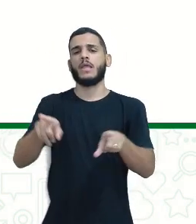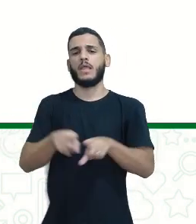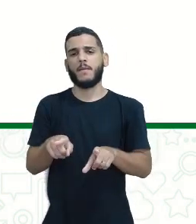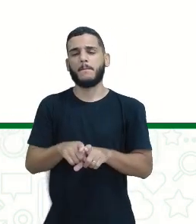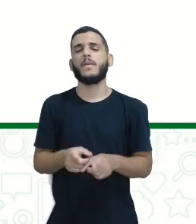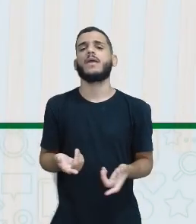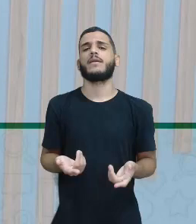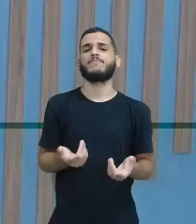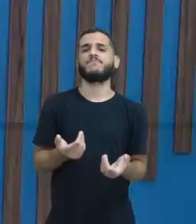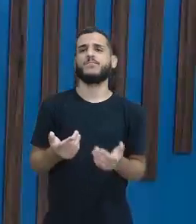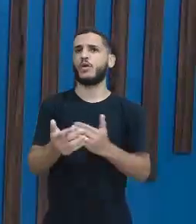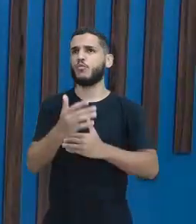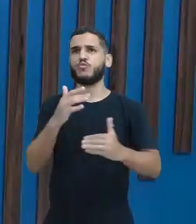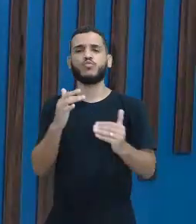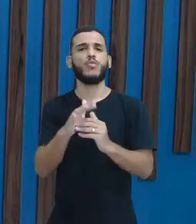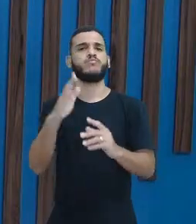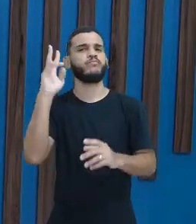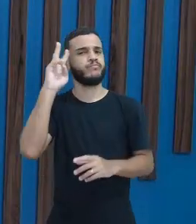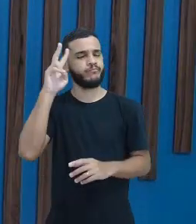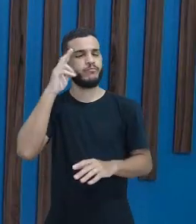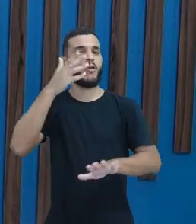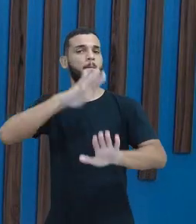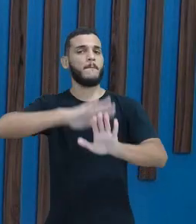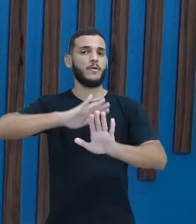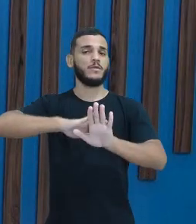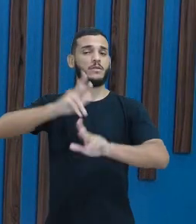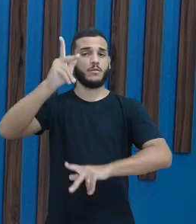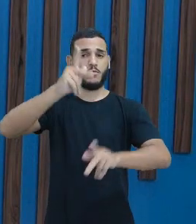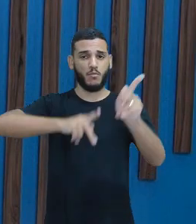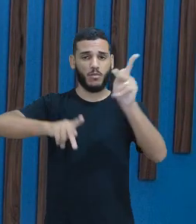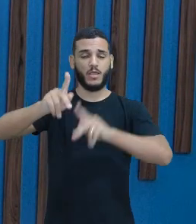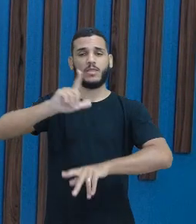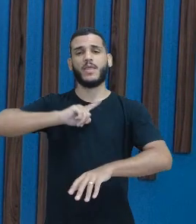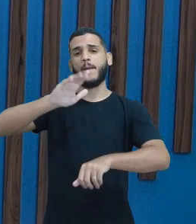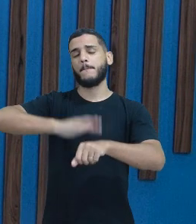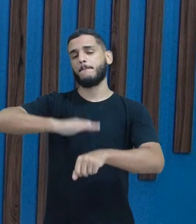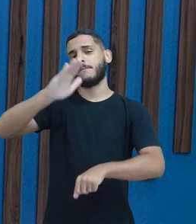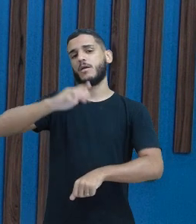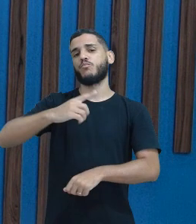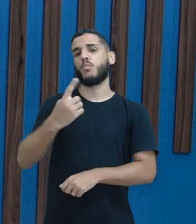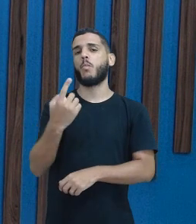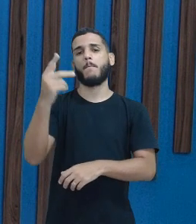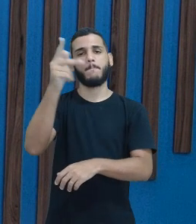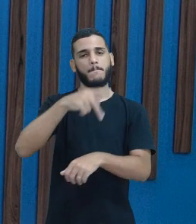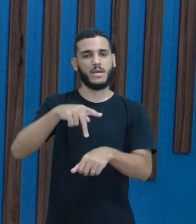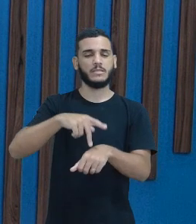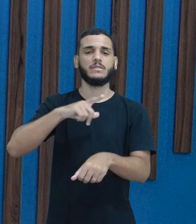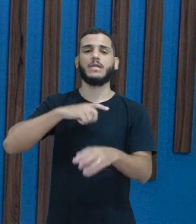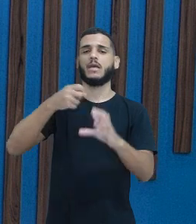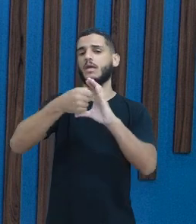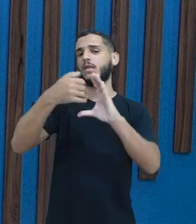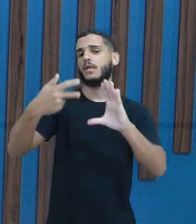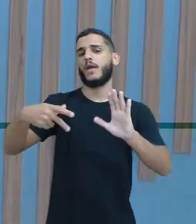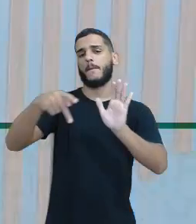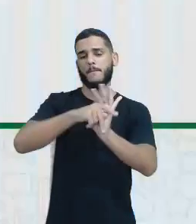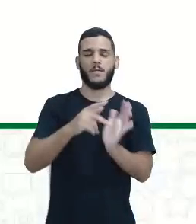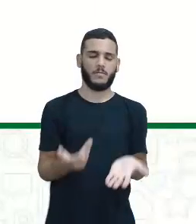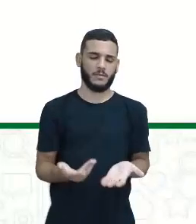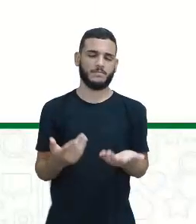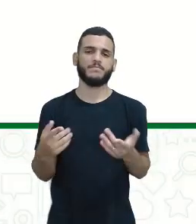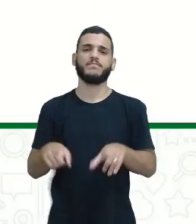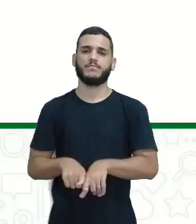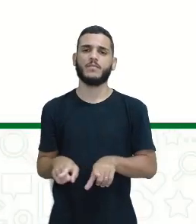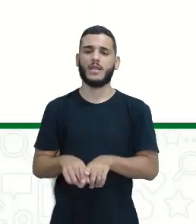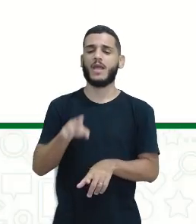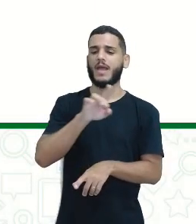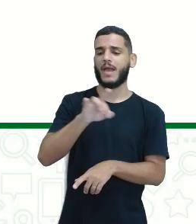povo. Então, a gente viu que tem mais de um lugar na África, mais de um país, cada um com suas características. E cada